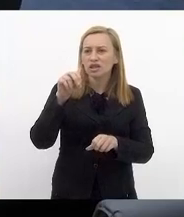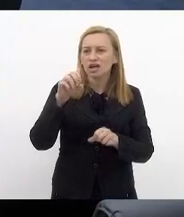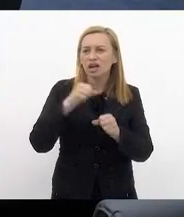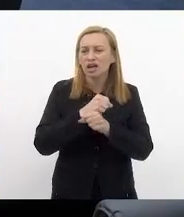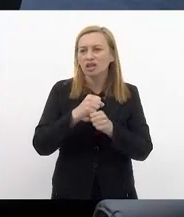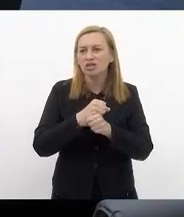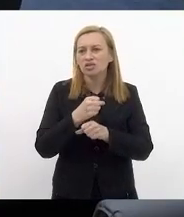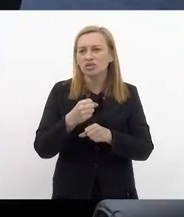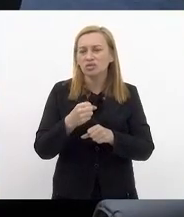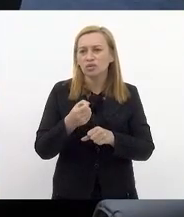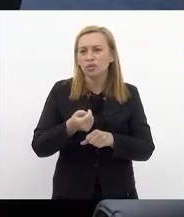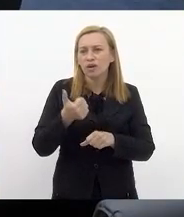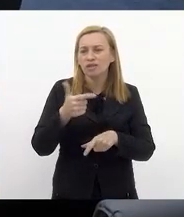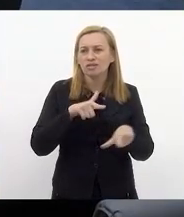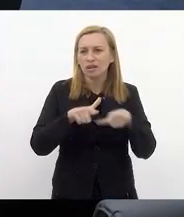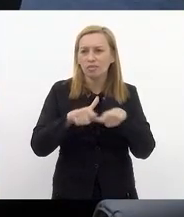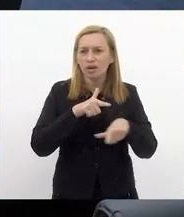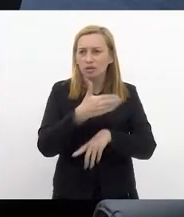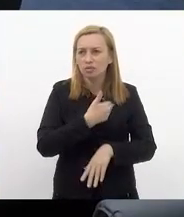vida pública